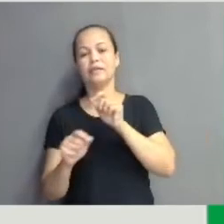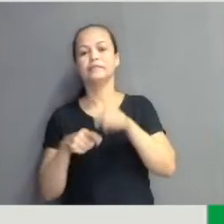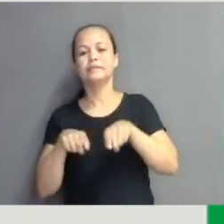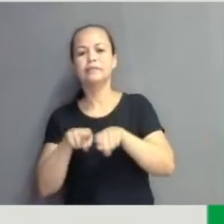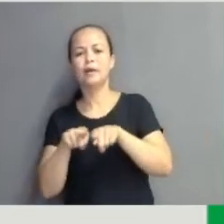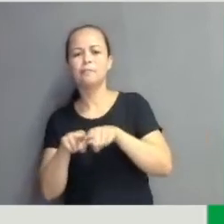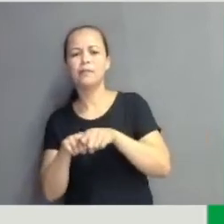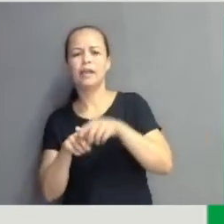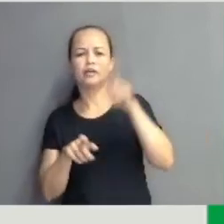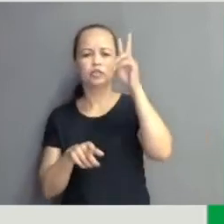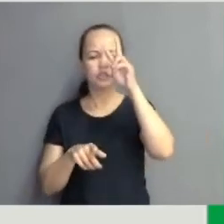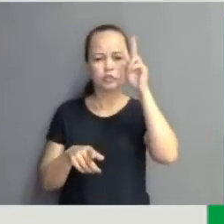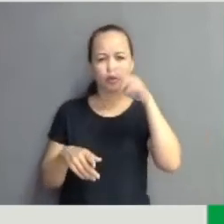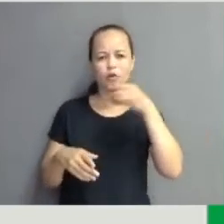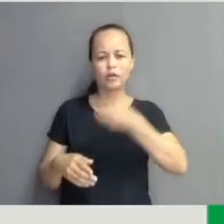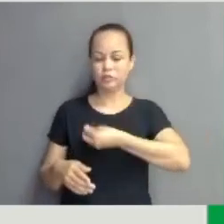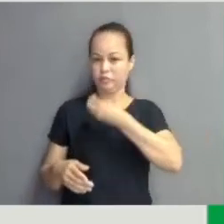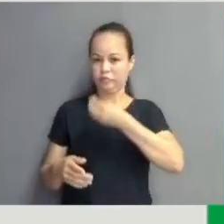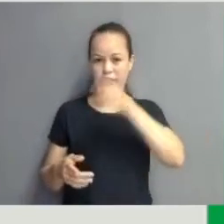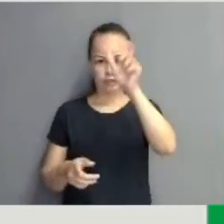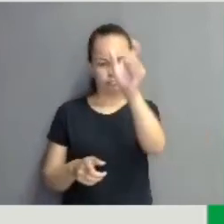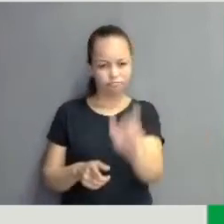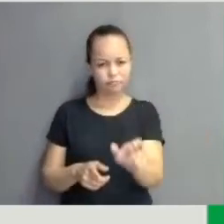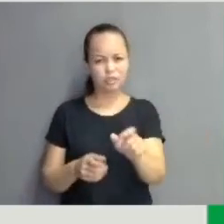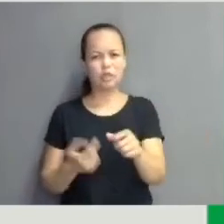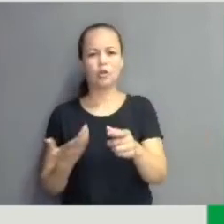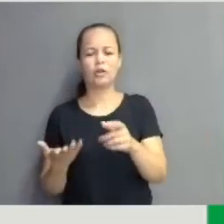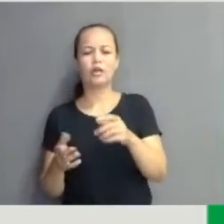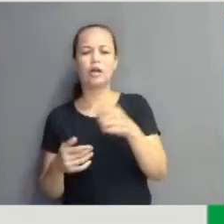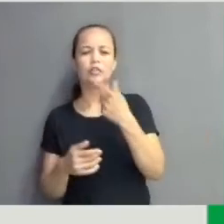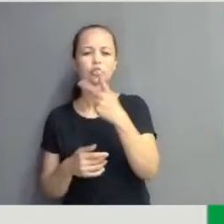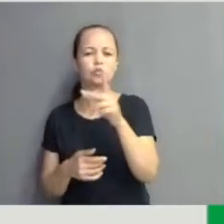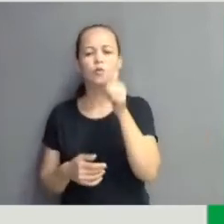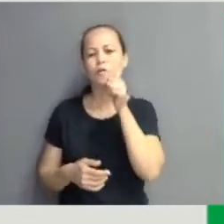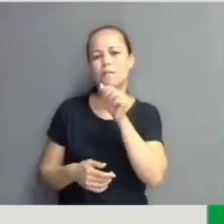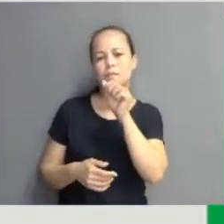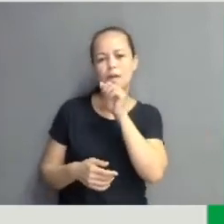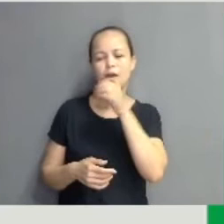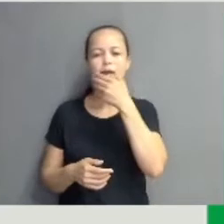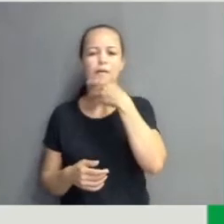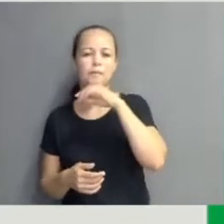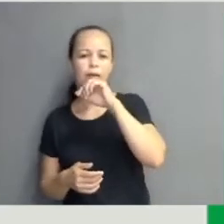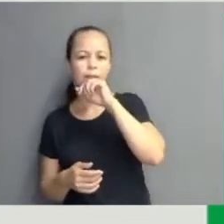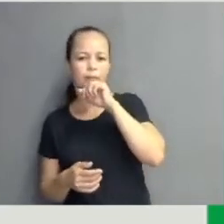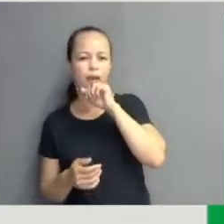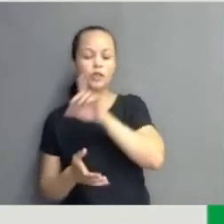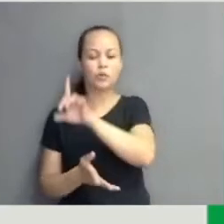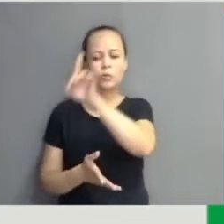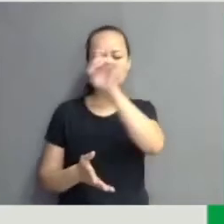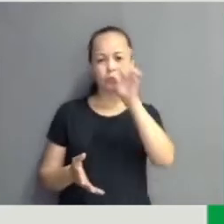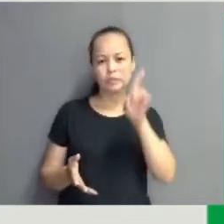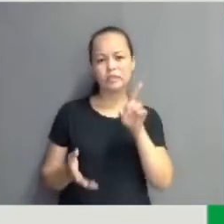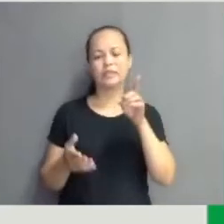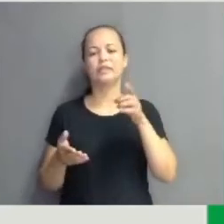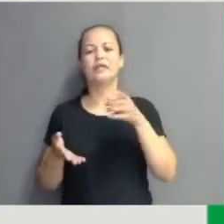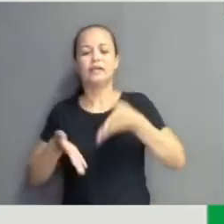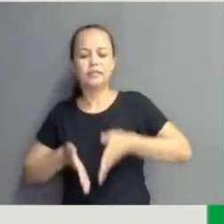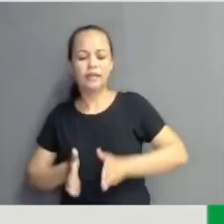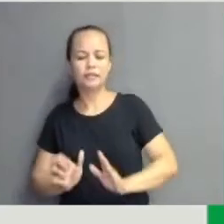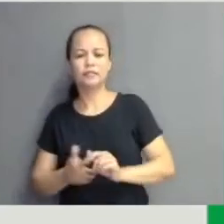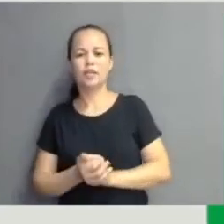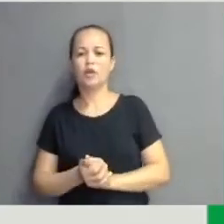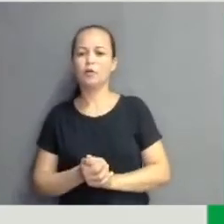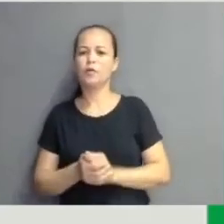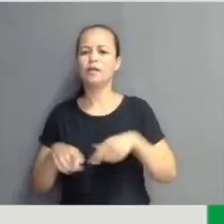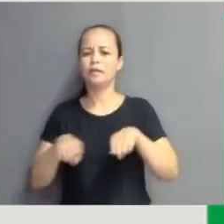quem foi sua mãe quem foi seu pai o dia que ela nasceu temos um bilhete Isso mesmo o bilhete